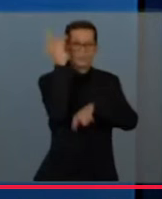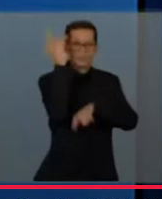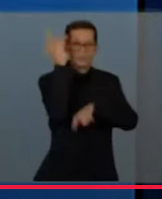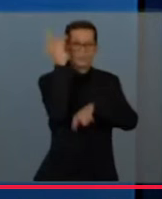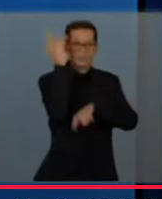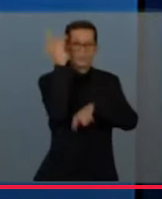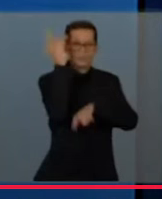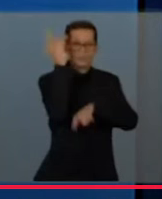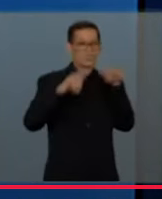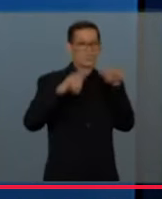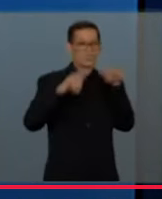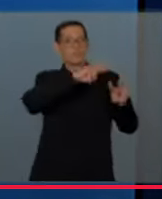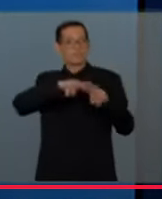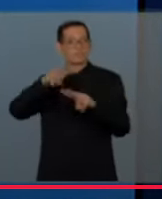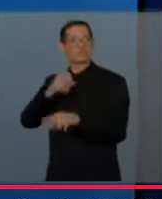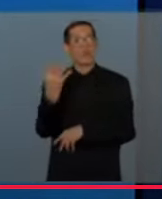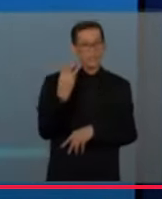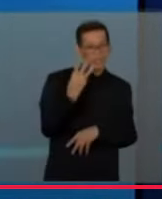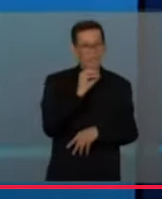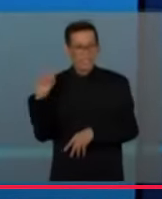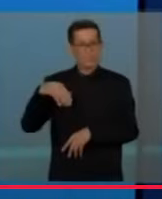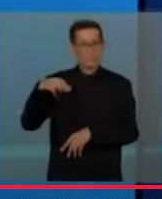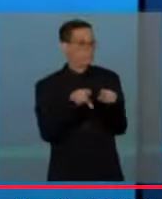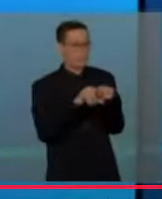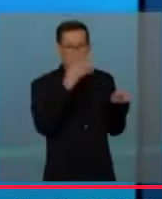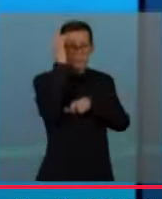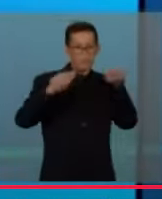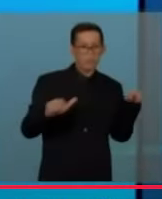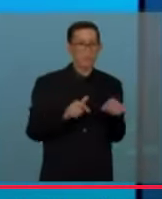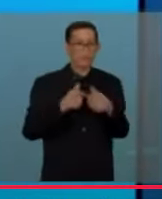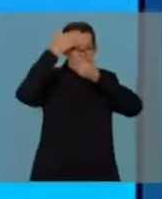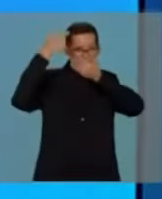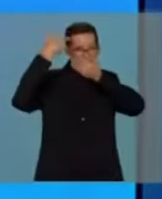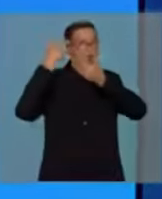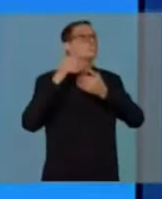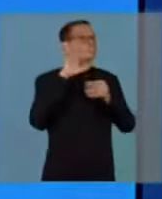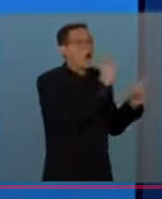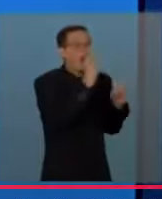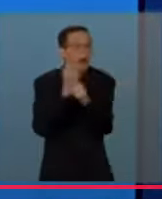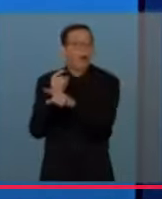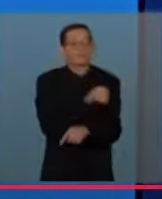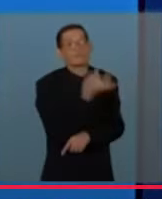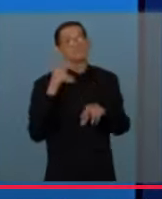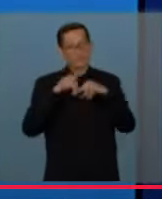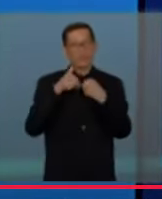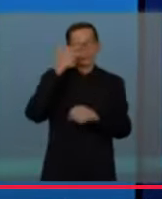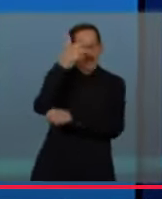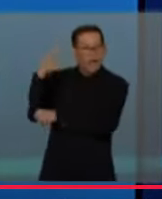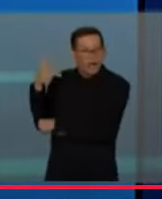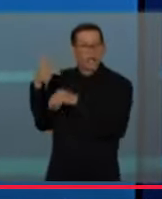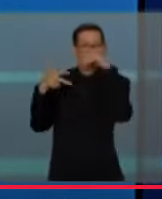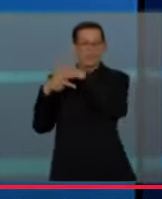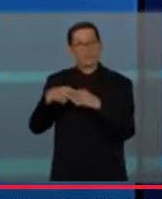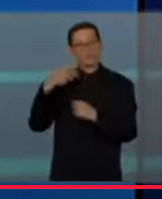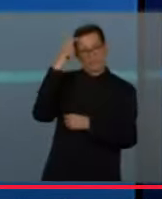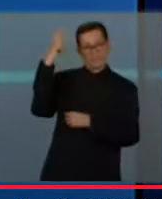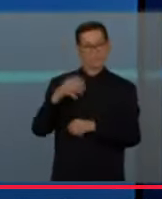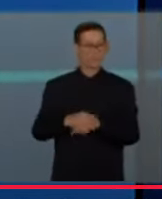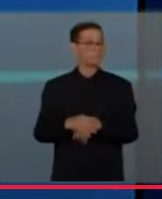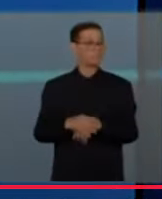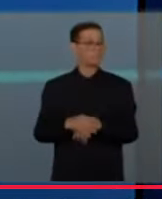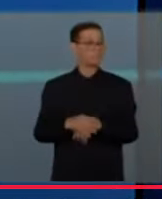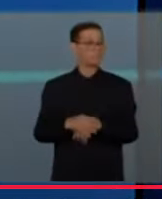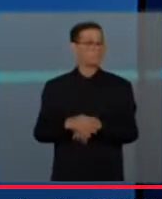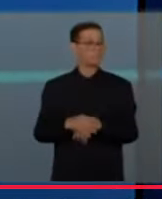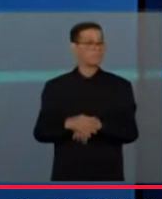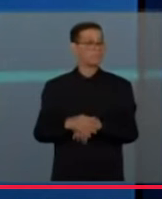foi a Live de ontem foi muito boa nós achamos 15 pessoas desaparecidas que foi reconhecido nós vamos ter uma um novo patamar e esse trabalho da Prefeitura de São Paulo com o estado de São Paulo Nossa